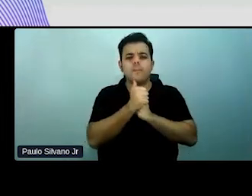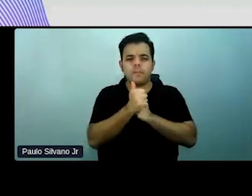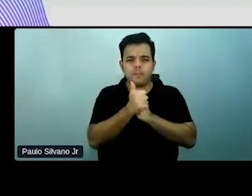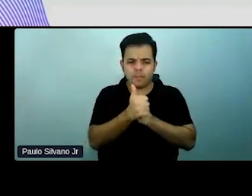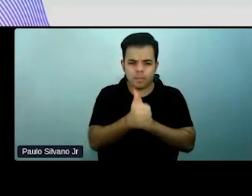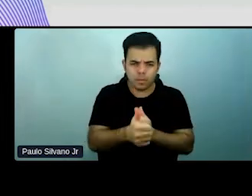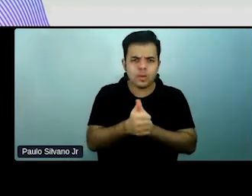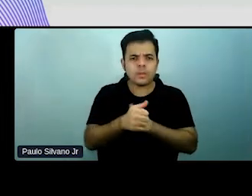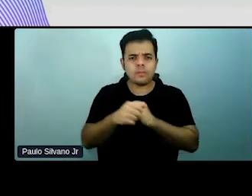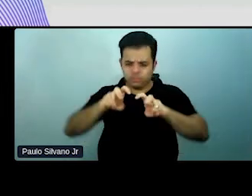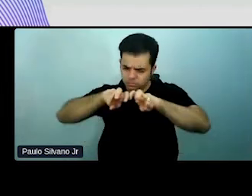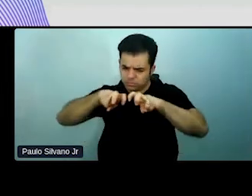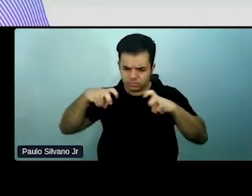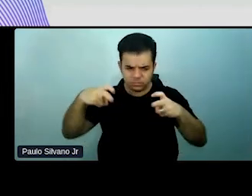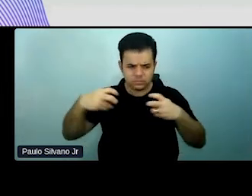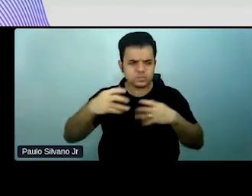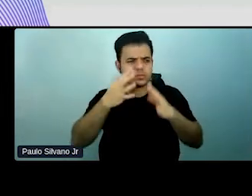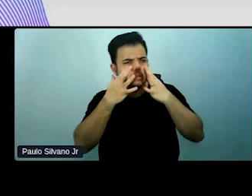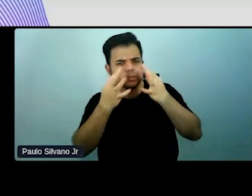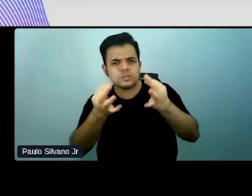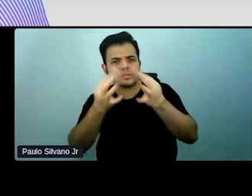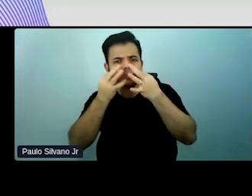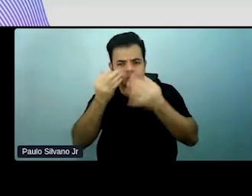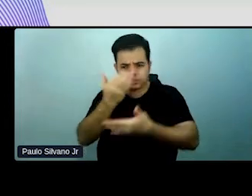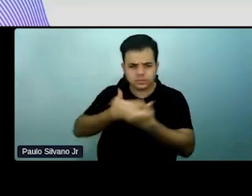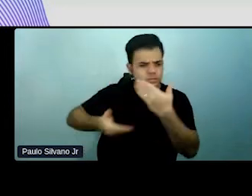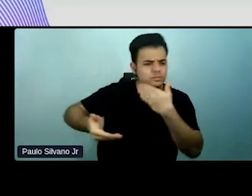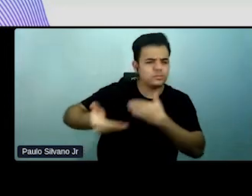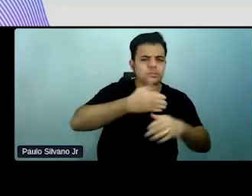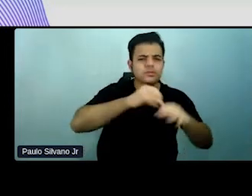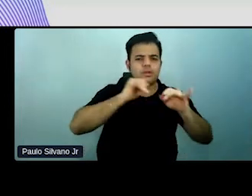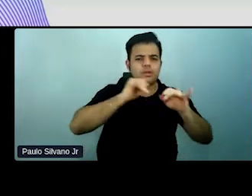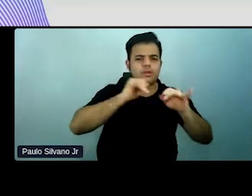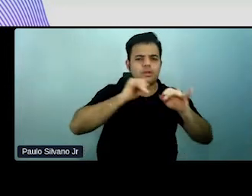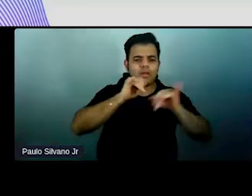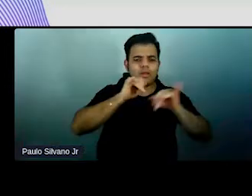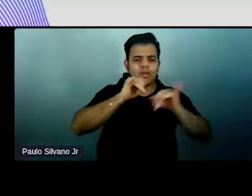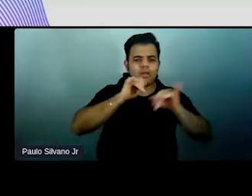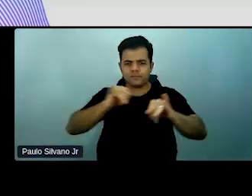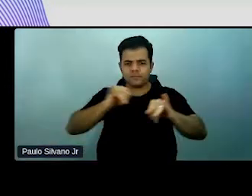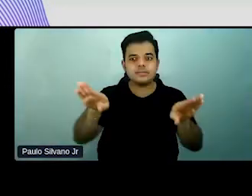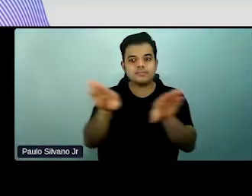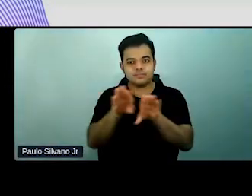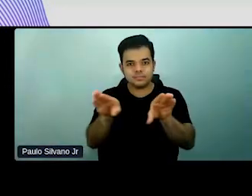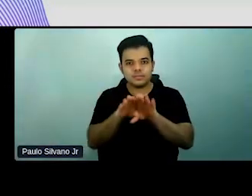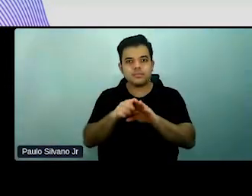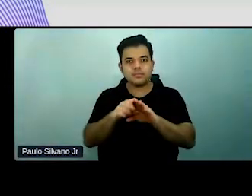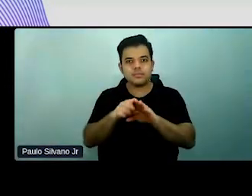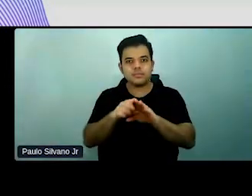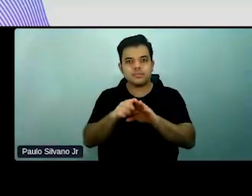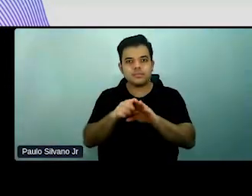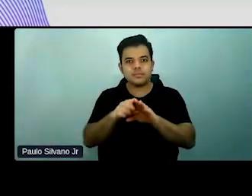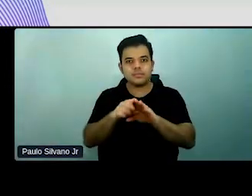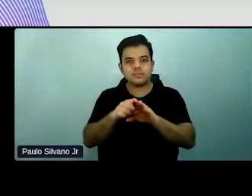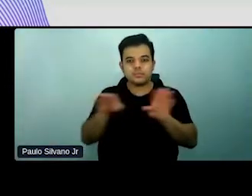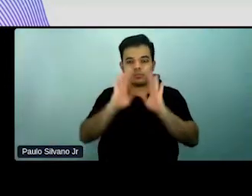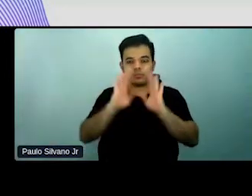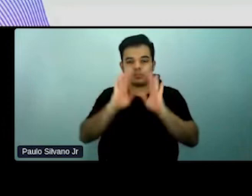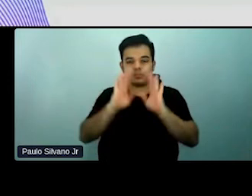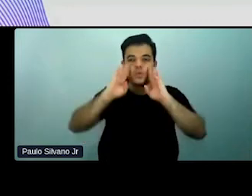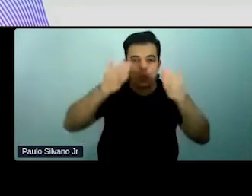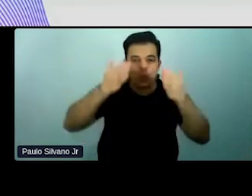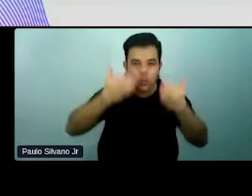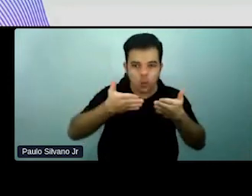o comitê para ouvir, tentar entender, promover ações, então, de diversidade com um olhar mesmo